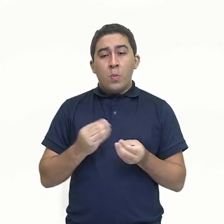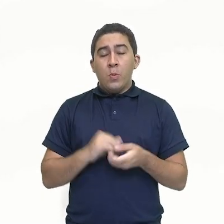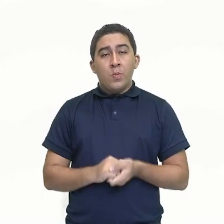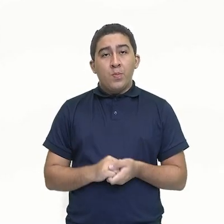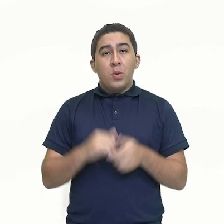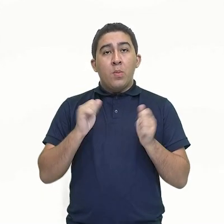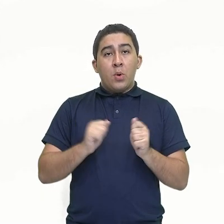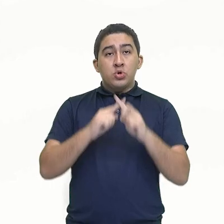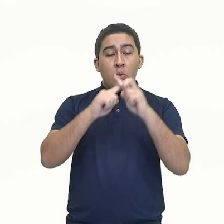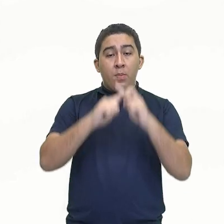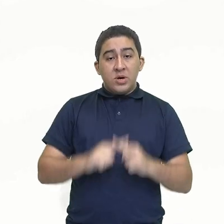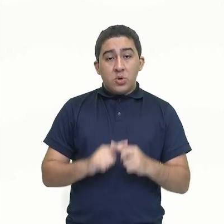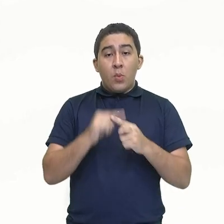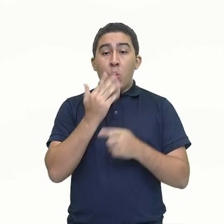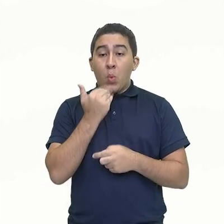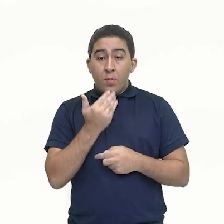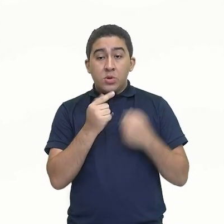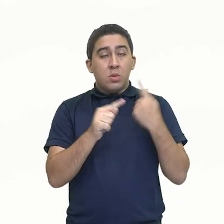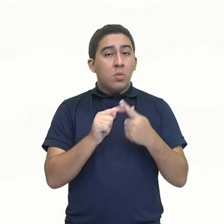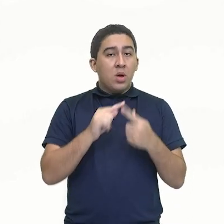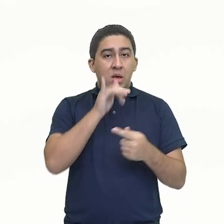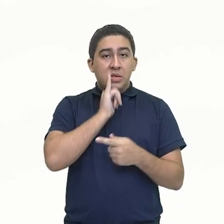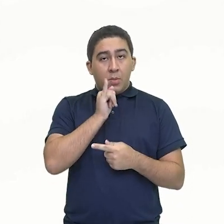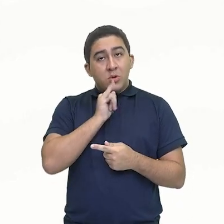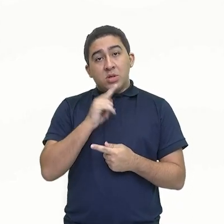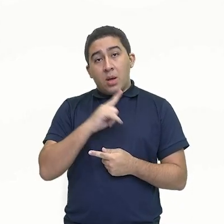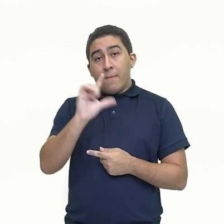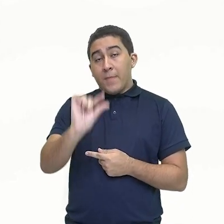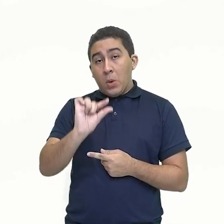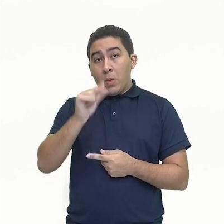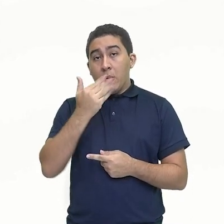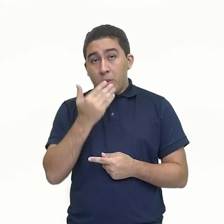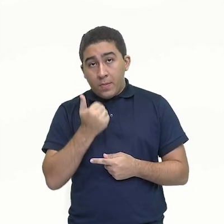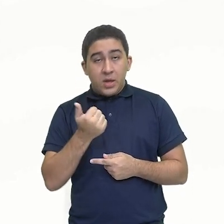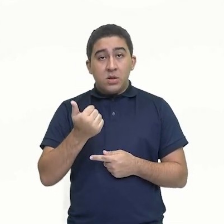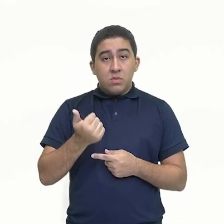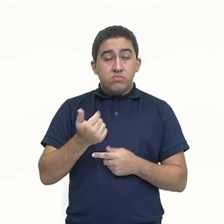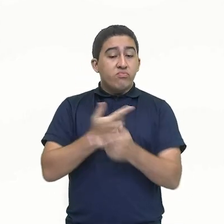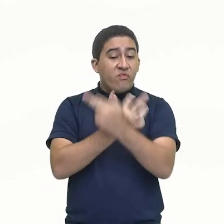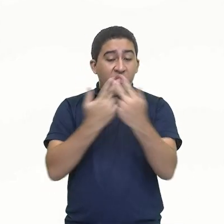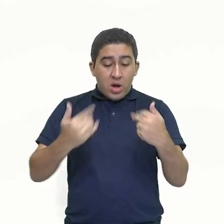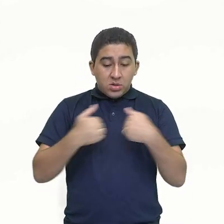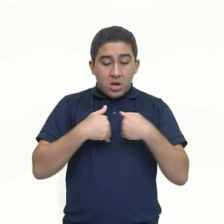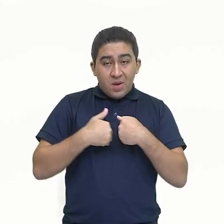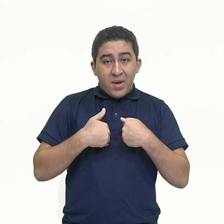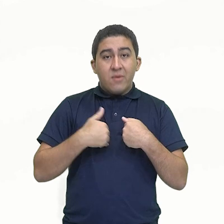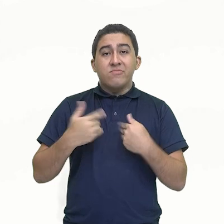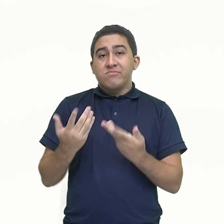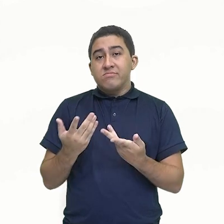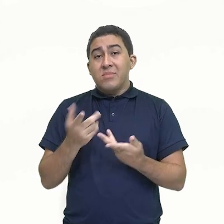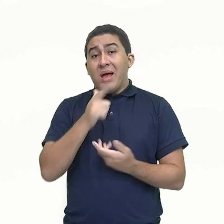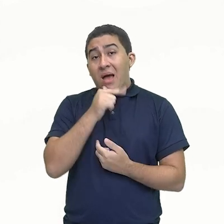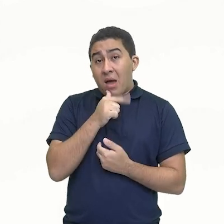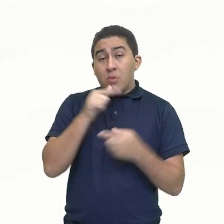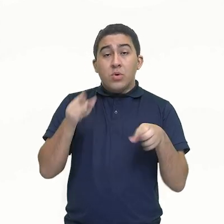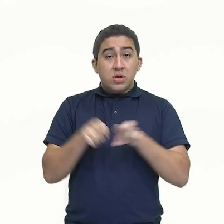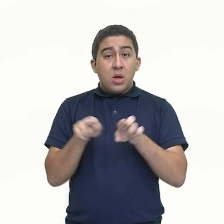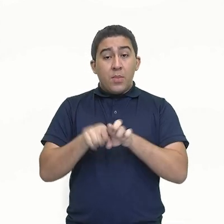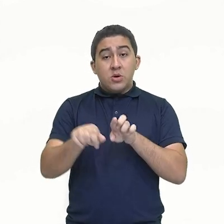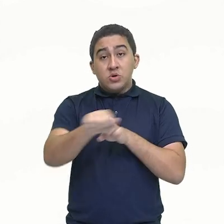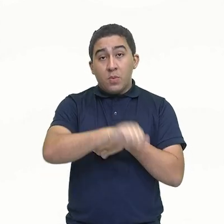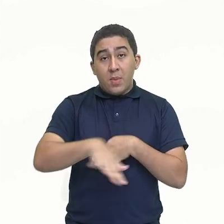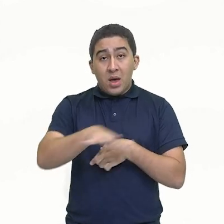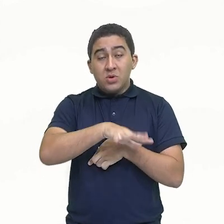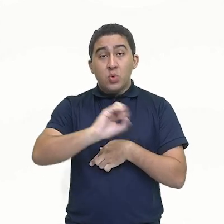podem competir por alimento, tem pouco alimento para muitos indivíduos daquela espécie, por água, por espaço,